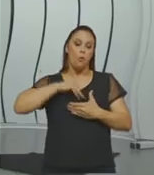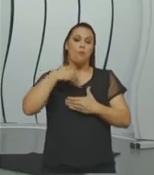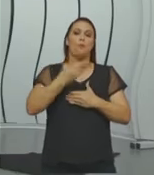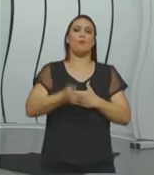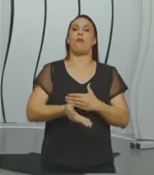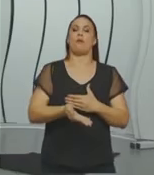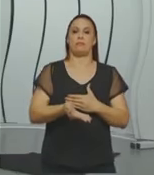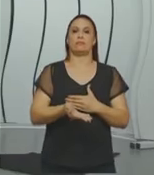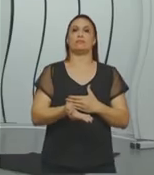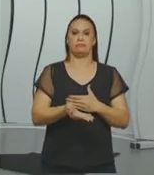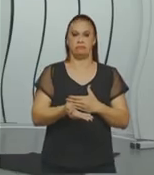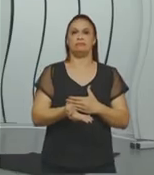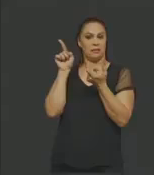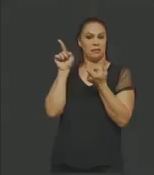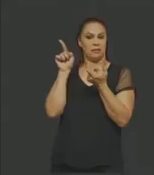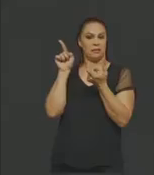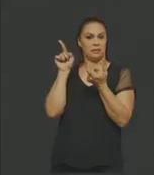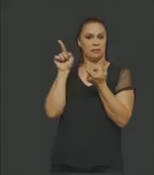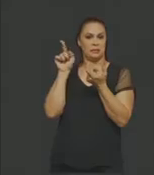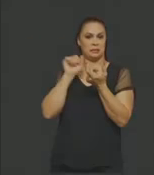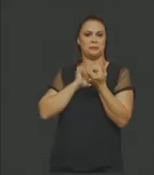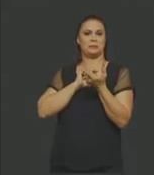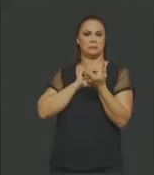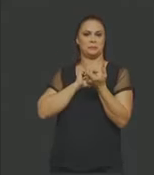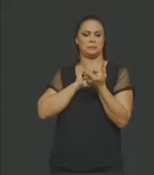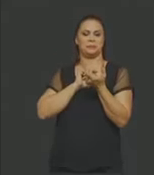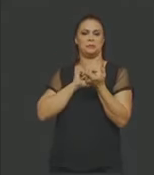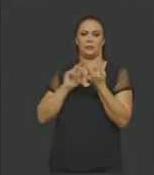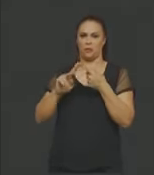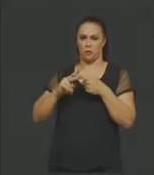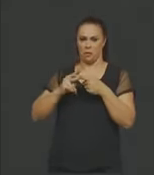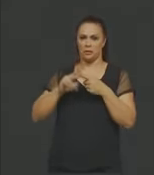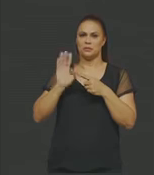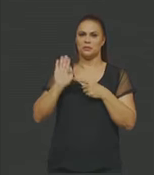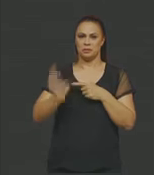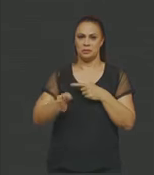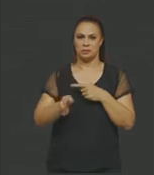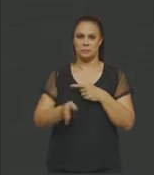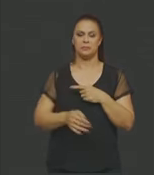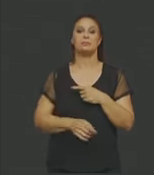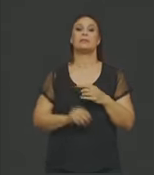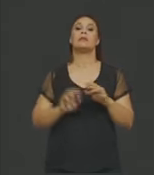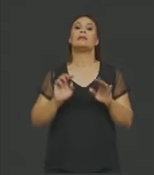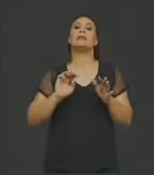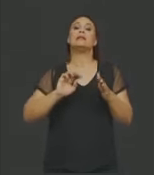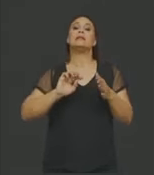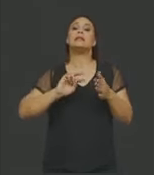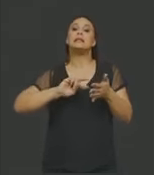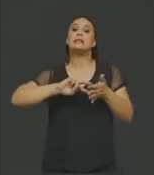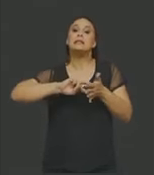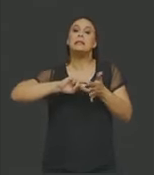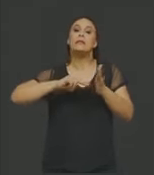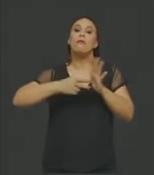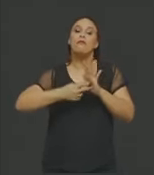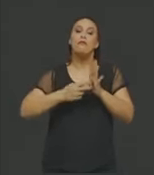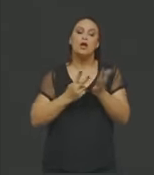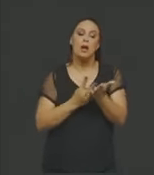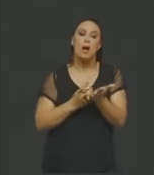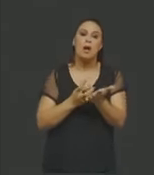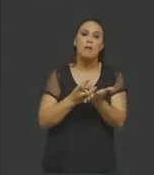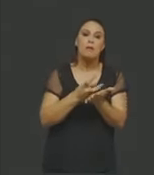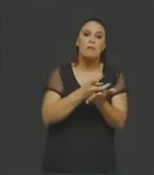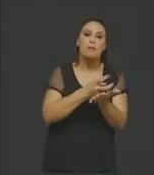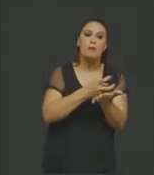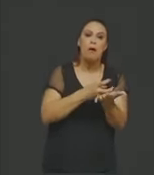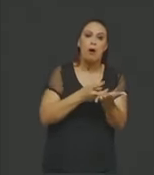nomes. Quando eu falo, então, que são vivíparos, eu estou falando, então, em que?